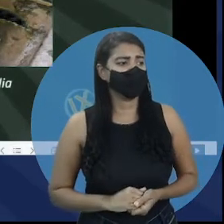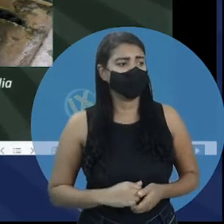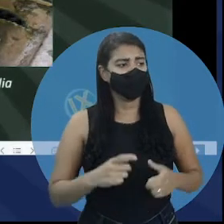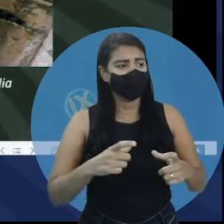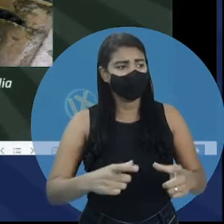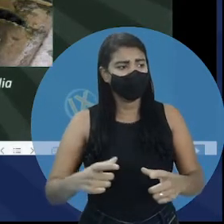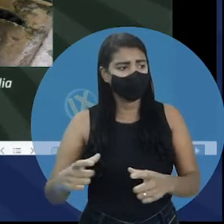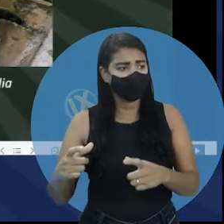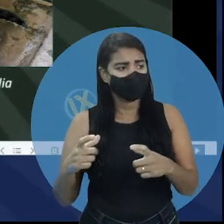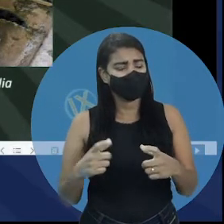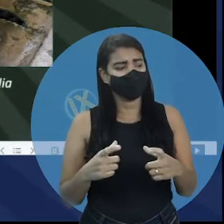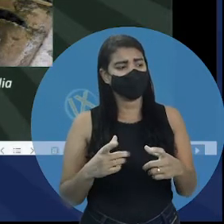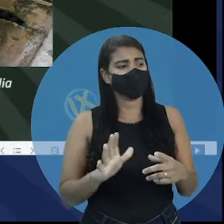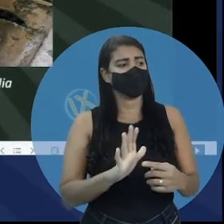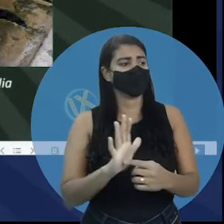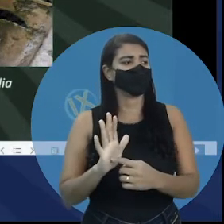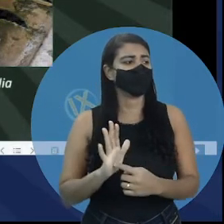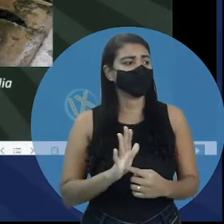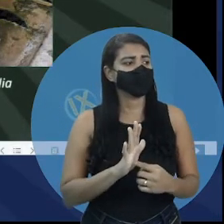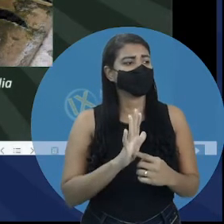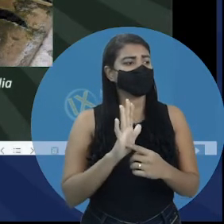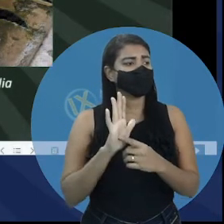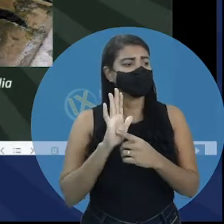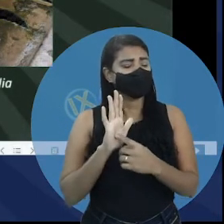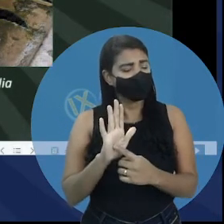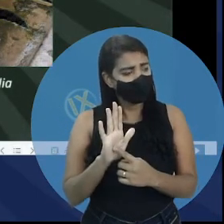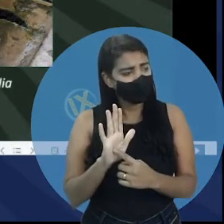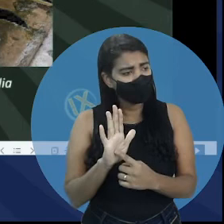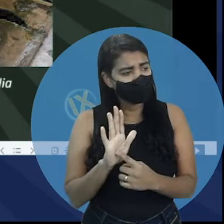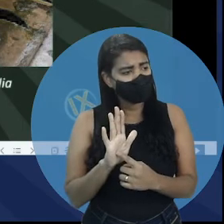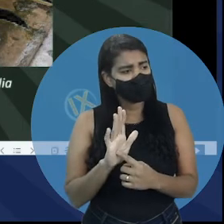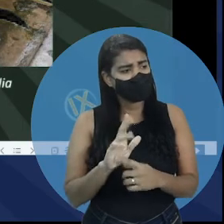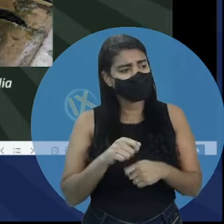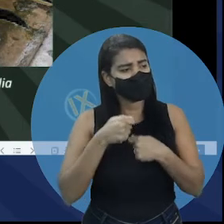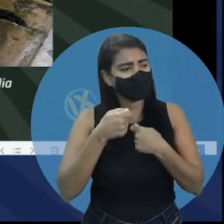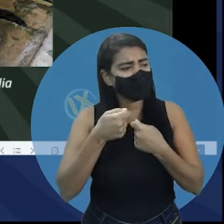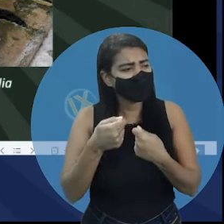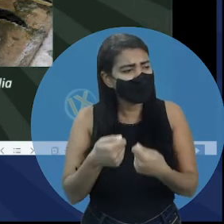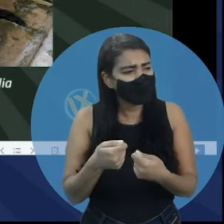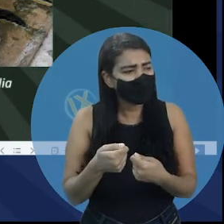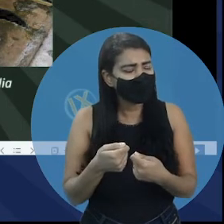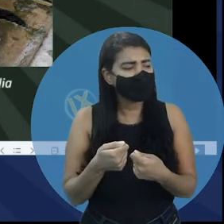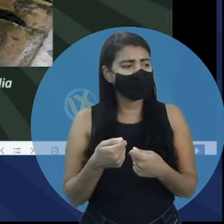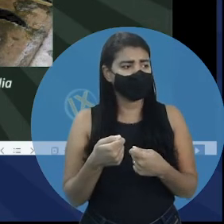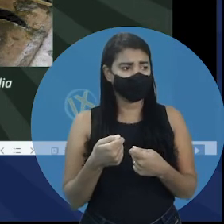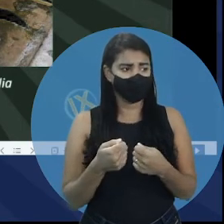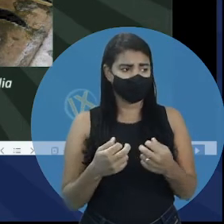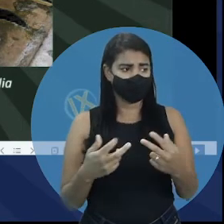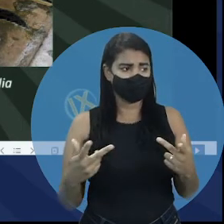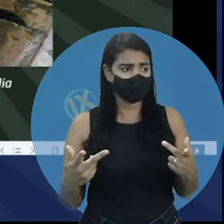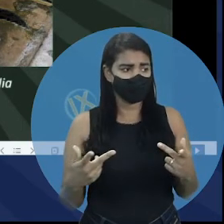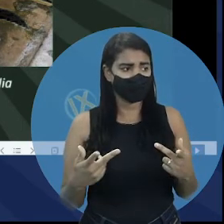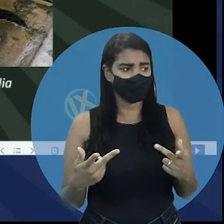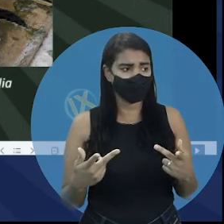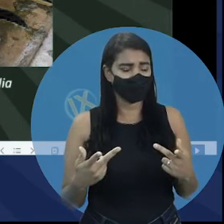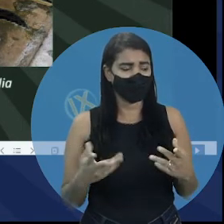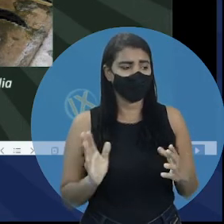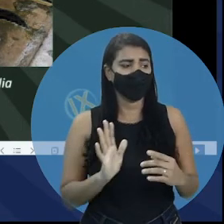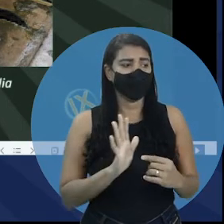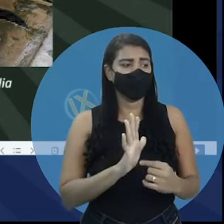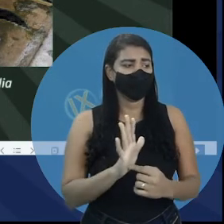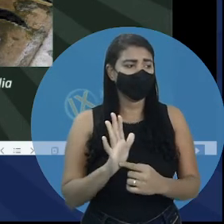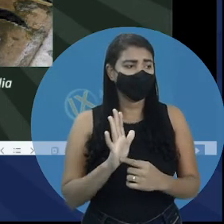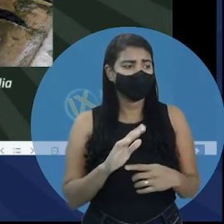de alto estresse, ou plantas que apresentem alguma resistência, algum tipo de odor, elas